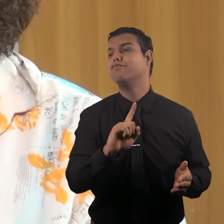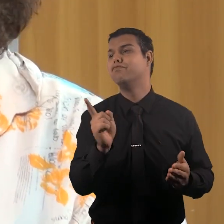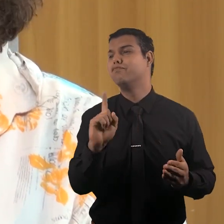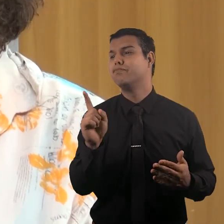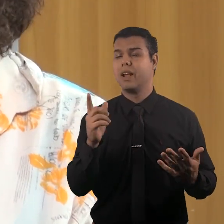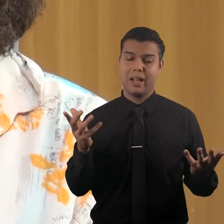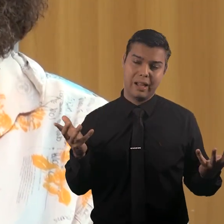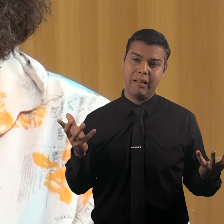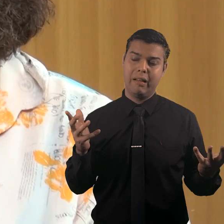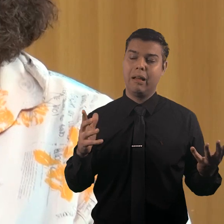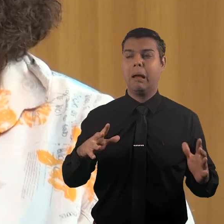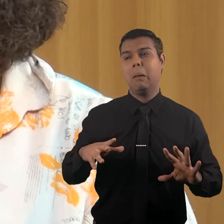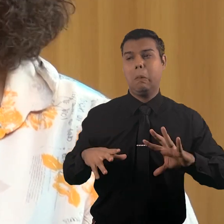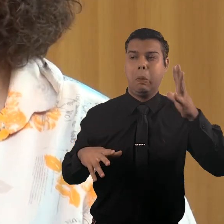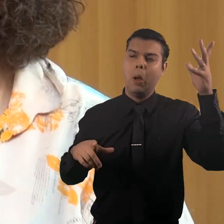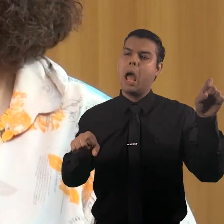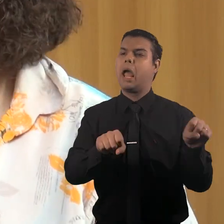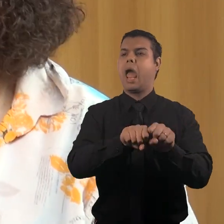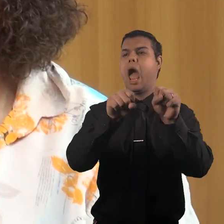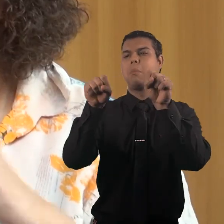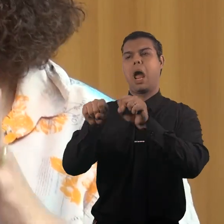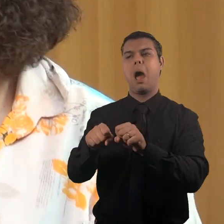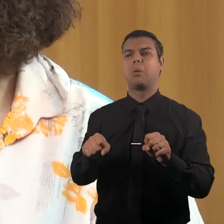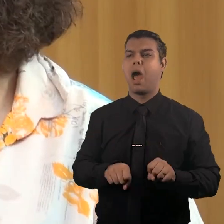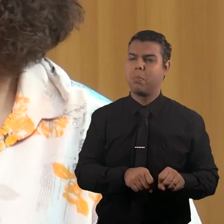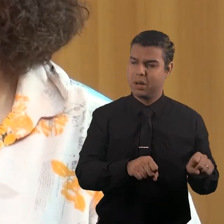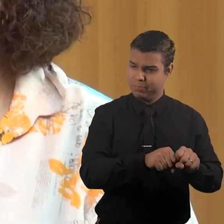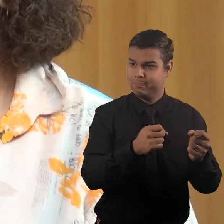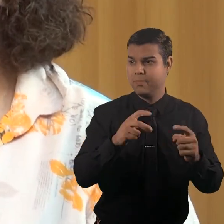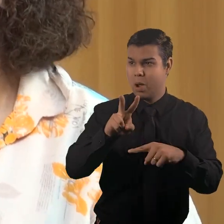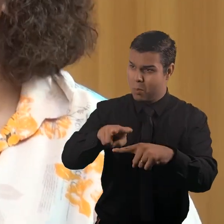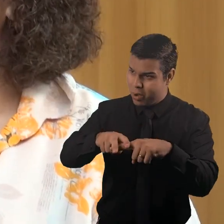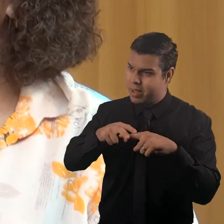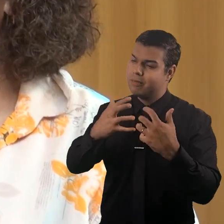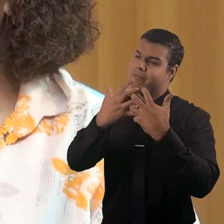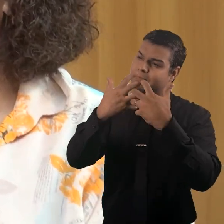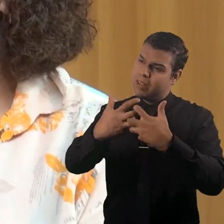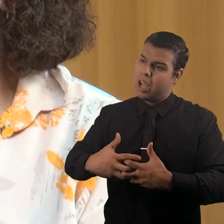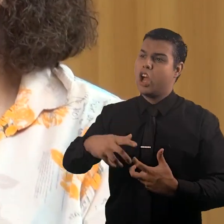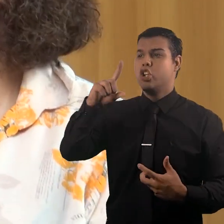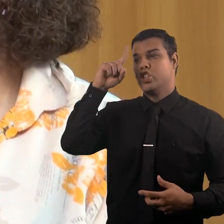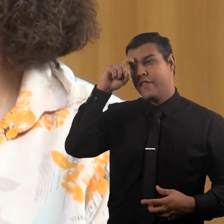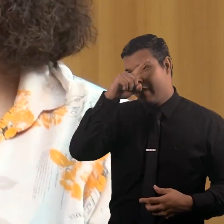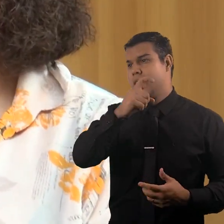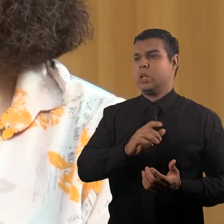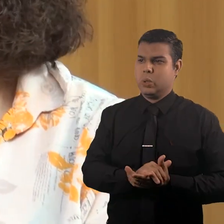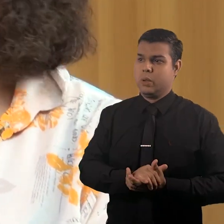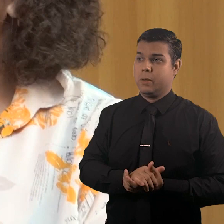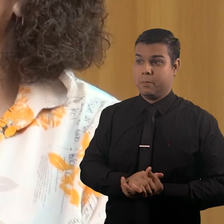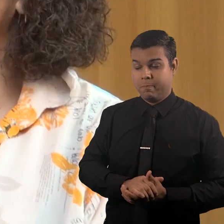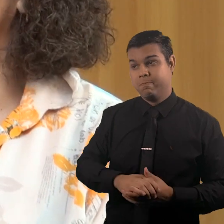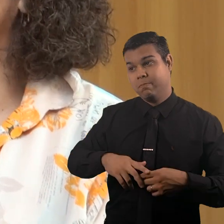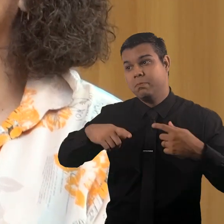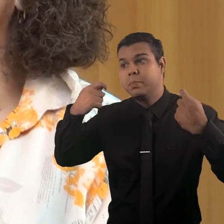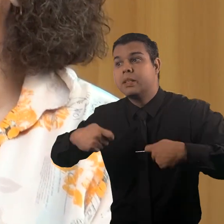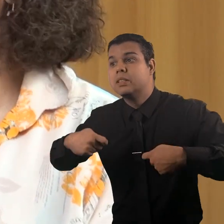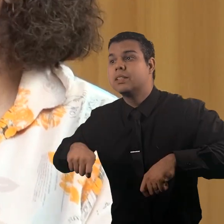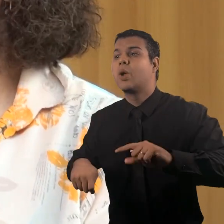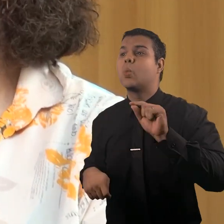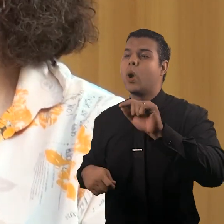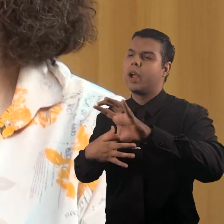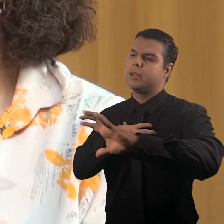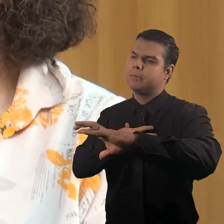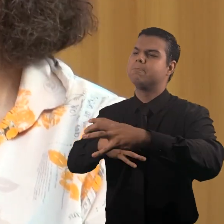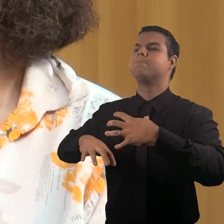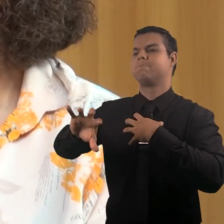filhos não vão fazer acompanhamento. E aí você desestabiliza tudo ao mesmo tempo, na mesma hora. Por isso que é uma coisa muito complexa, né? E às